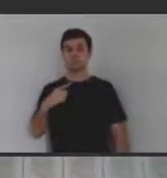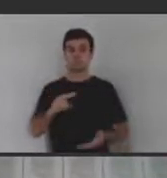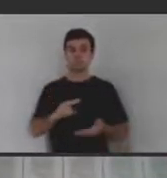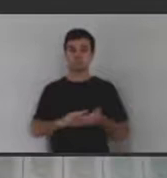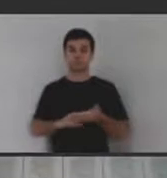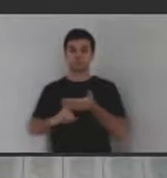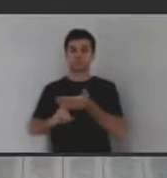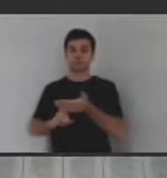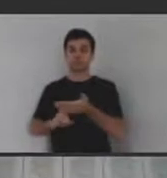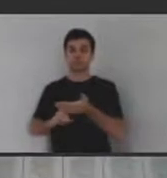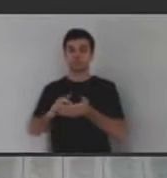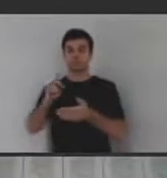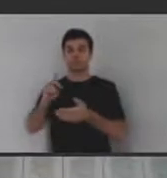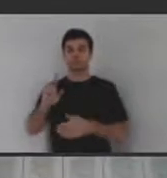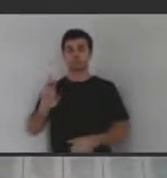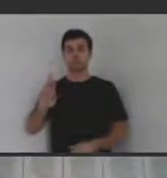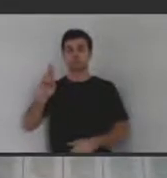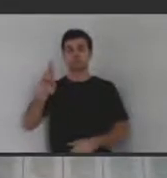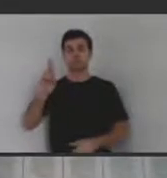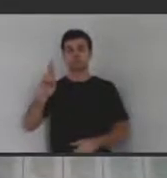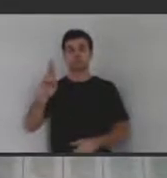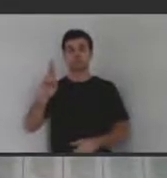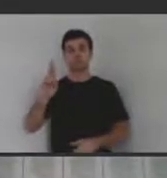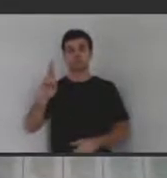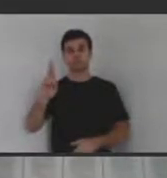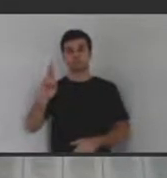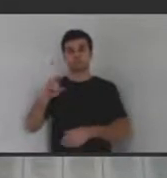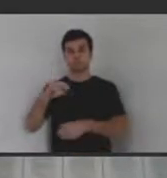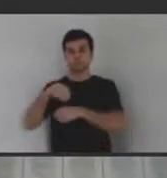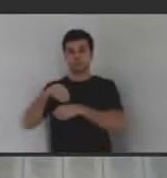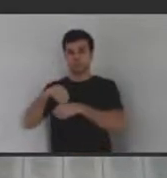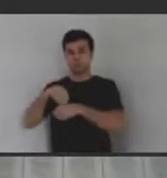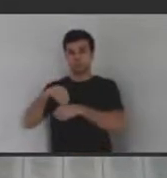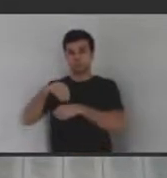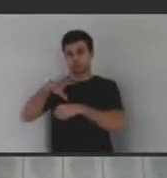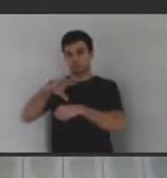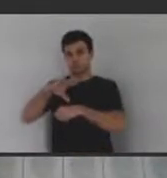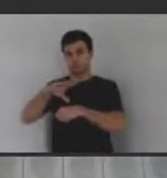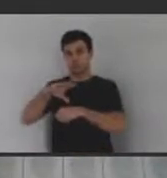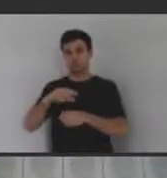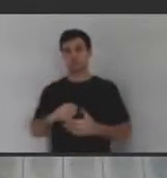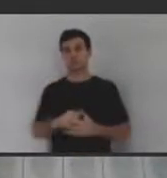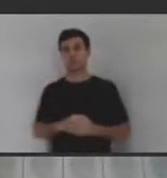da portaria respectiva e da recomendação expedida.